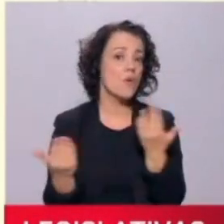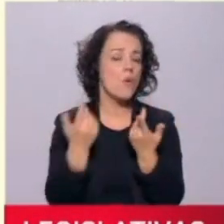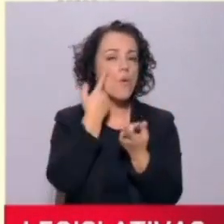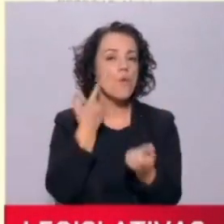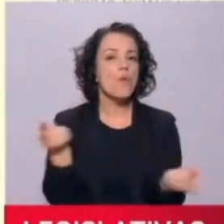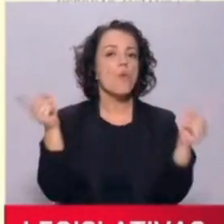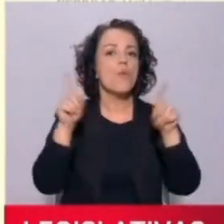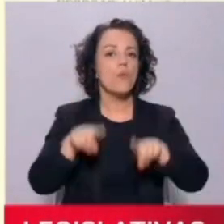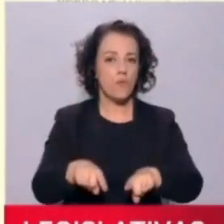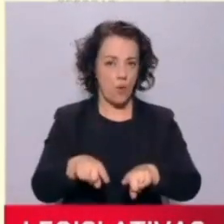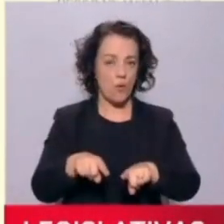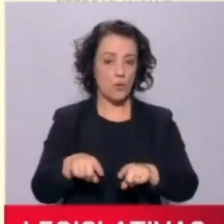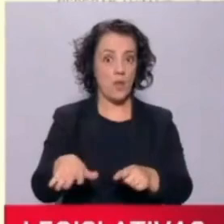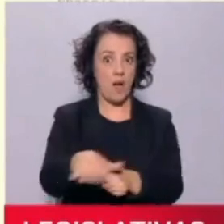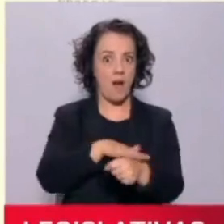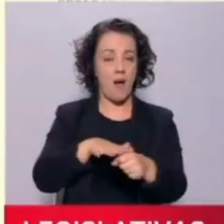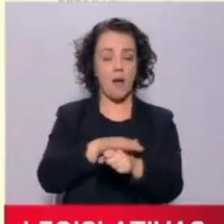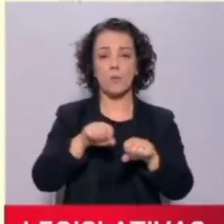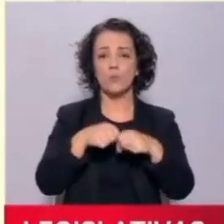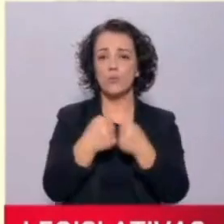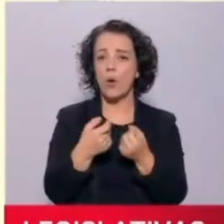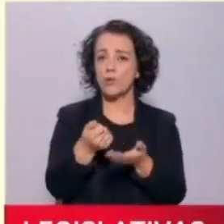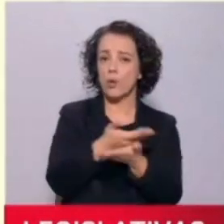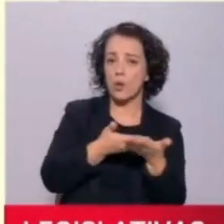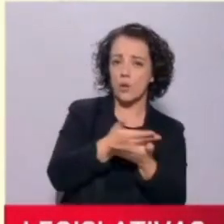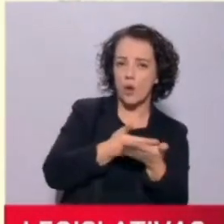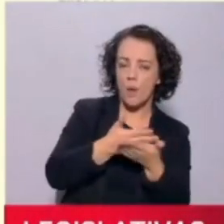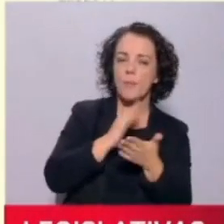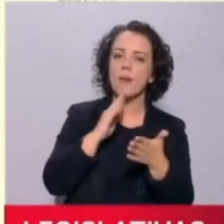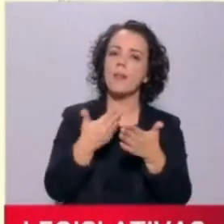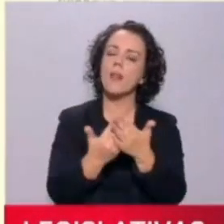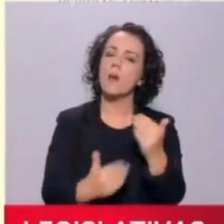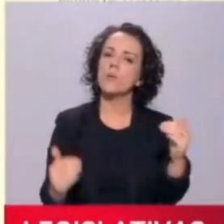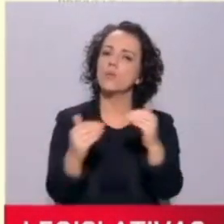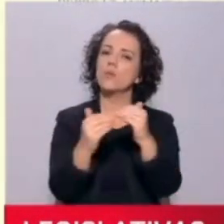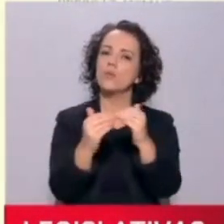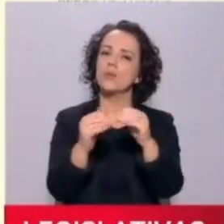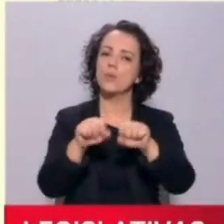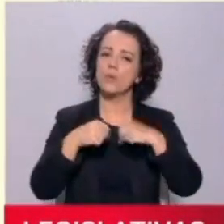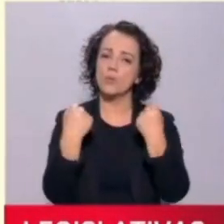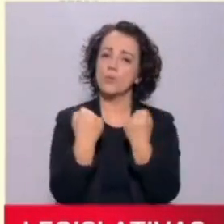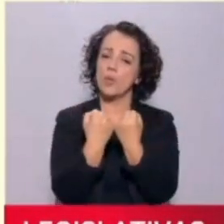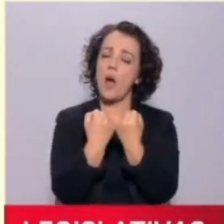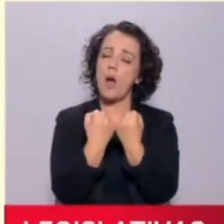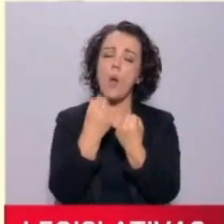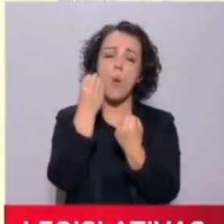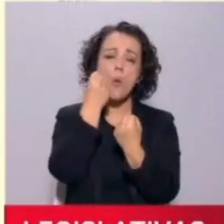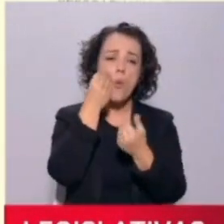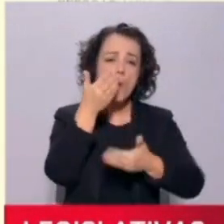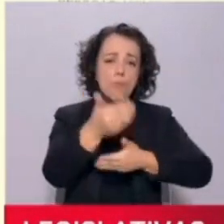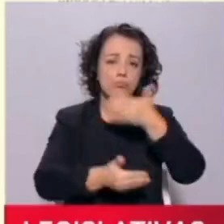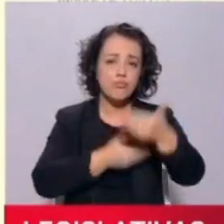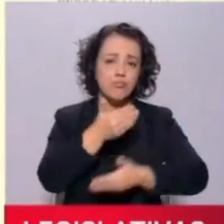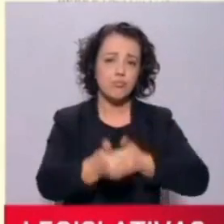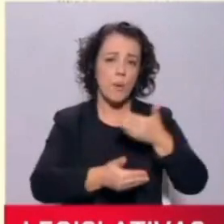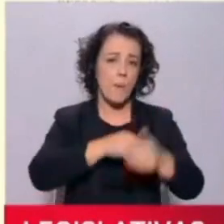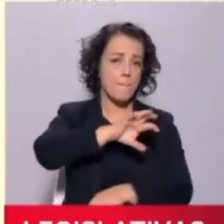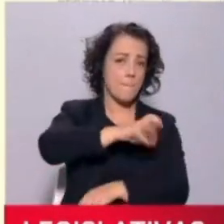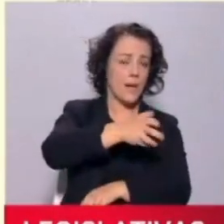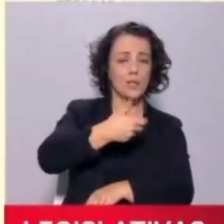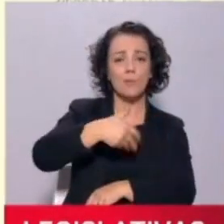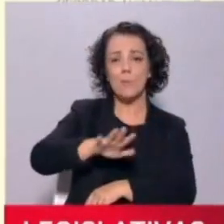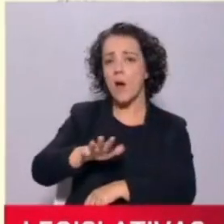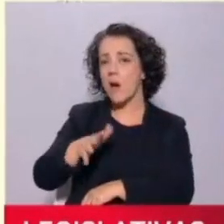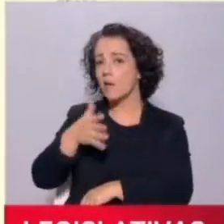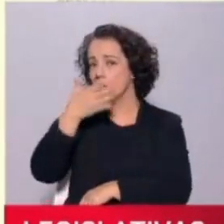retomar do ponto de vista socioeconômico e com assento na justiça social o nosso país mas também não O que é que não deixa